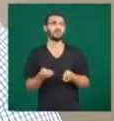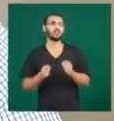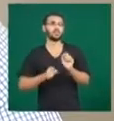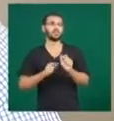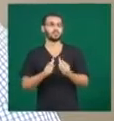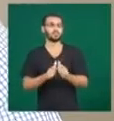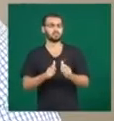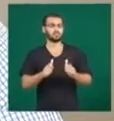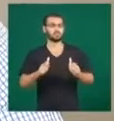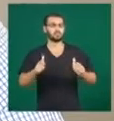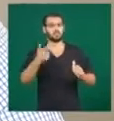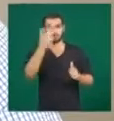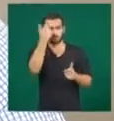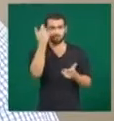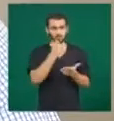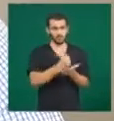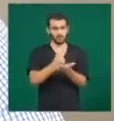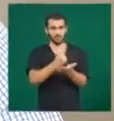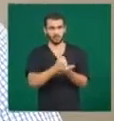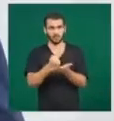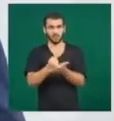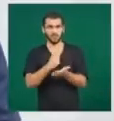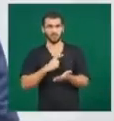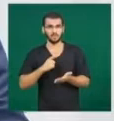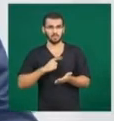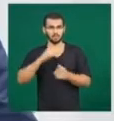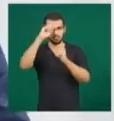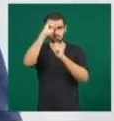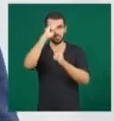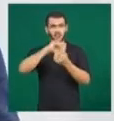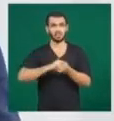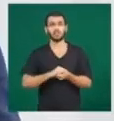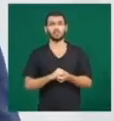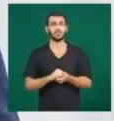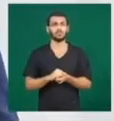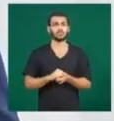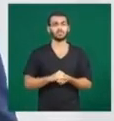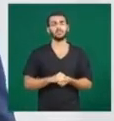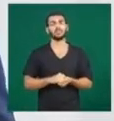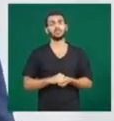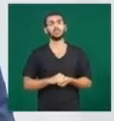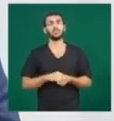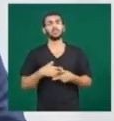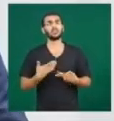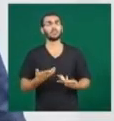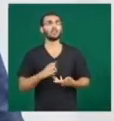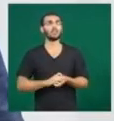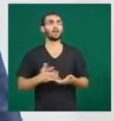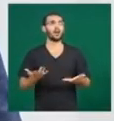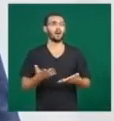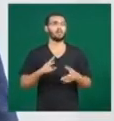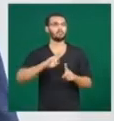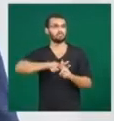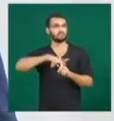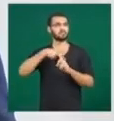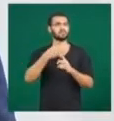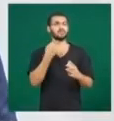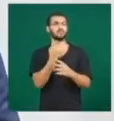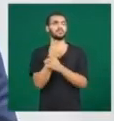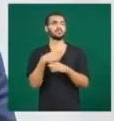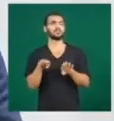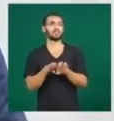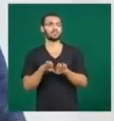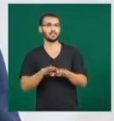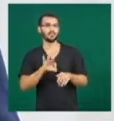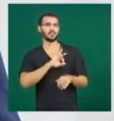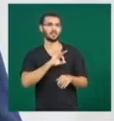aumentar o efetivo do vigilante terceirizado. E um reforço a mais aí a segurança, principalmente ao trabalho dos vigilantes e todas as forças policiais